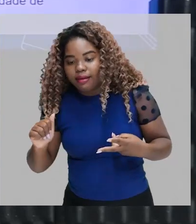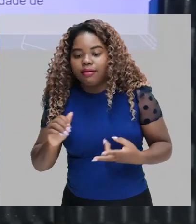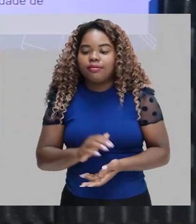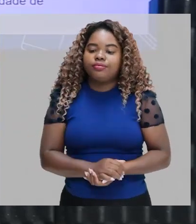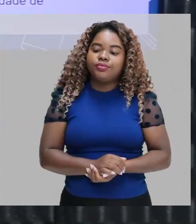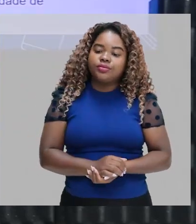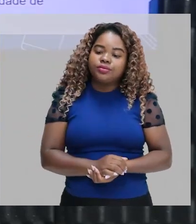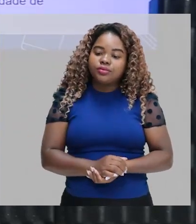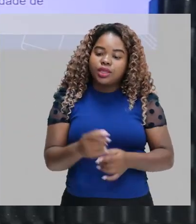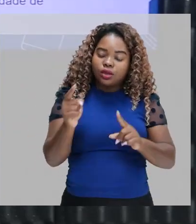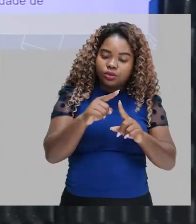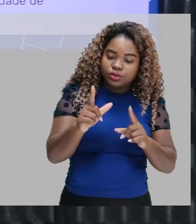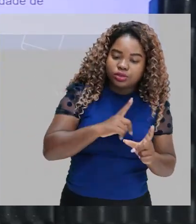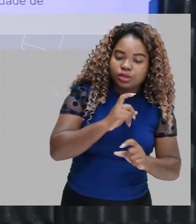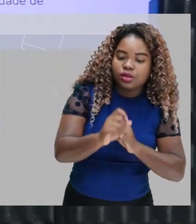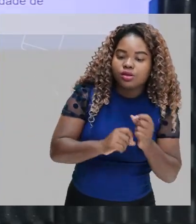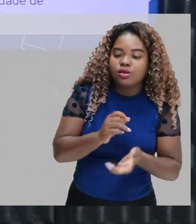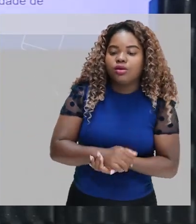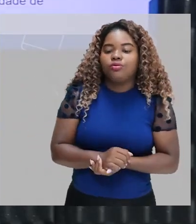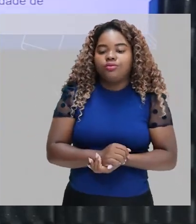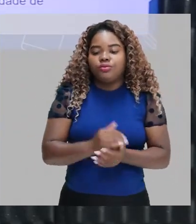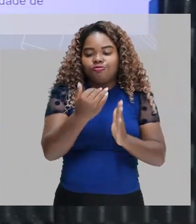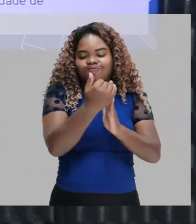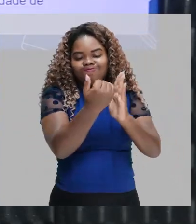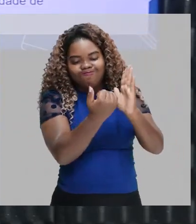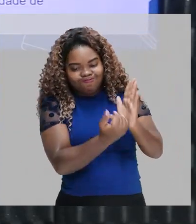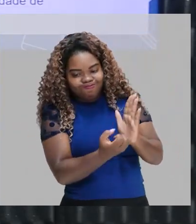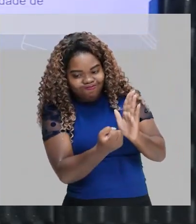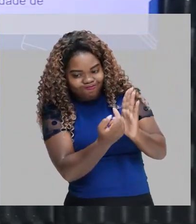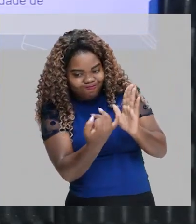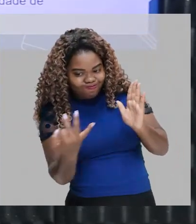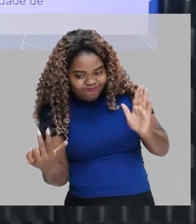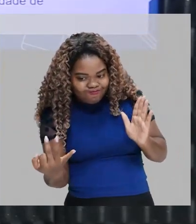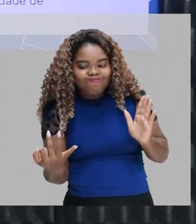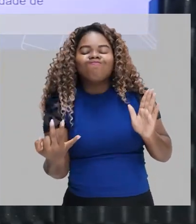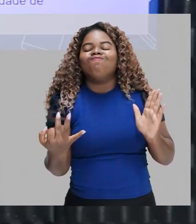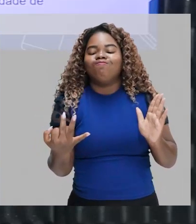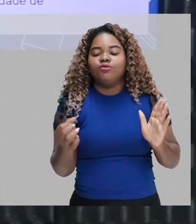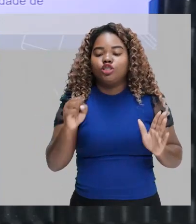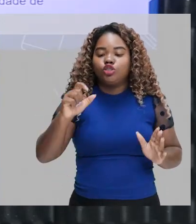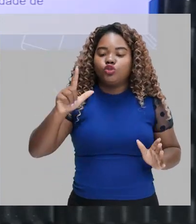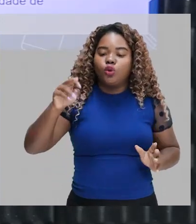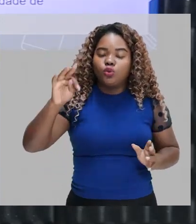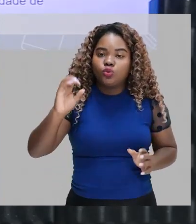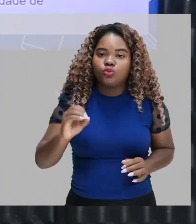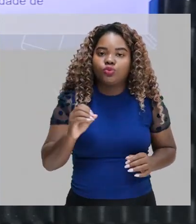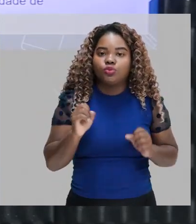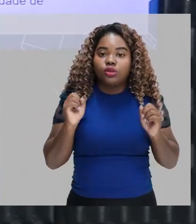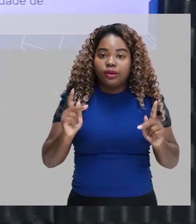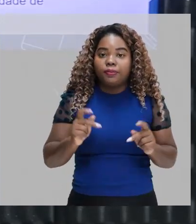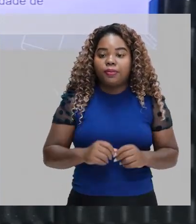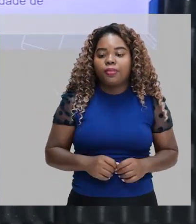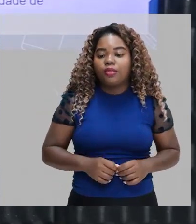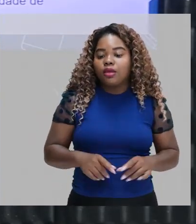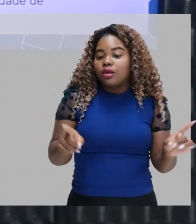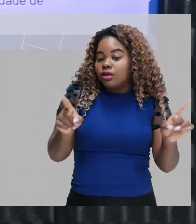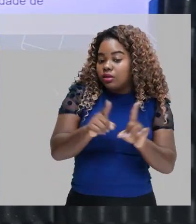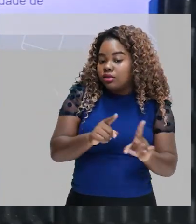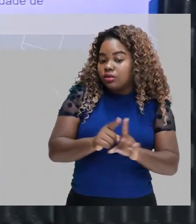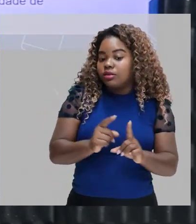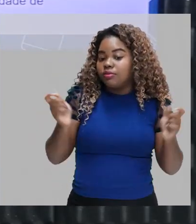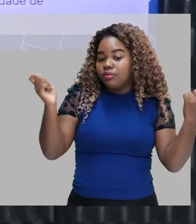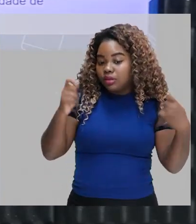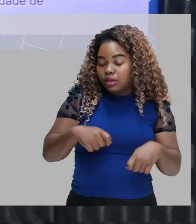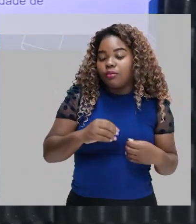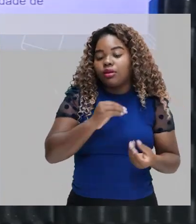Esse tipo de solução contém uma menor quantidade de soluto. Show? Bom, e também nós podemos